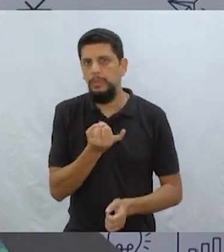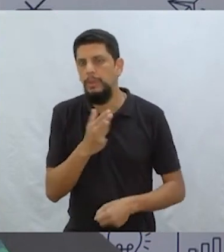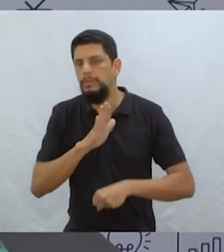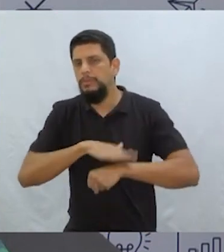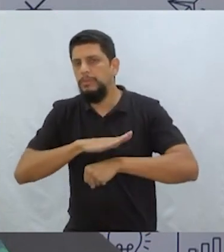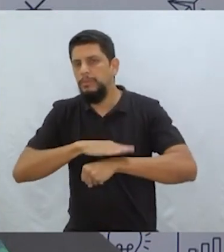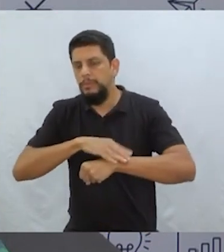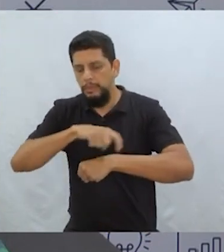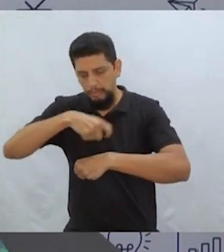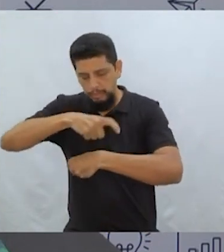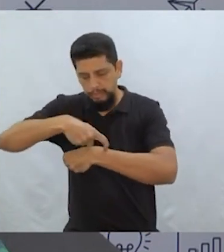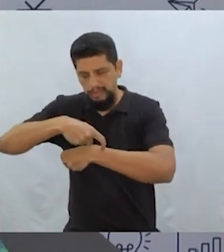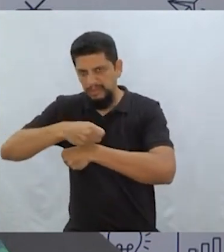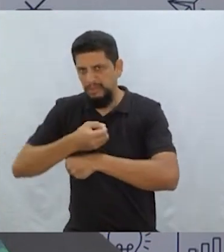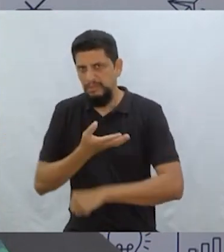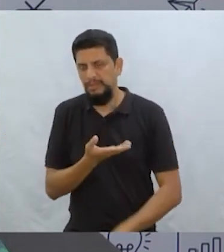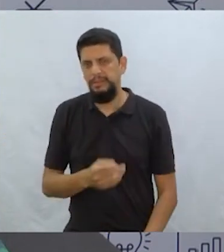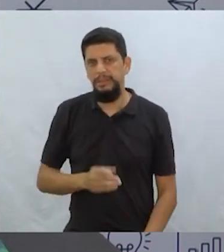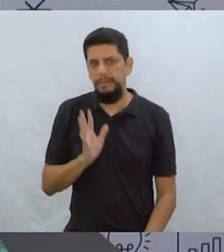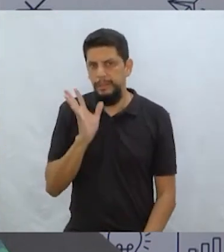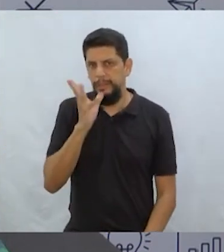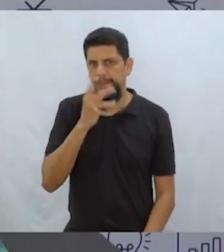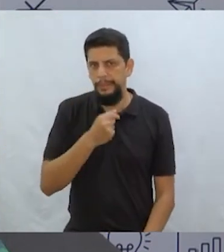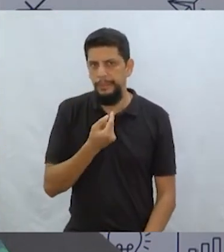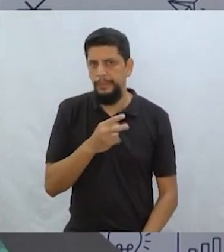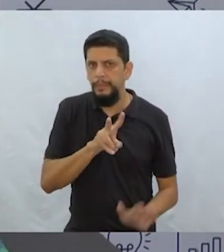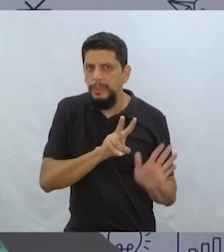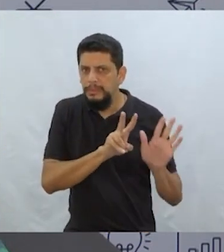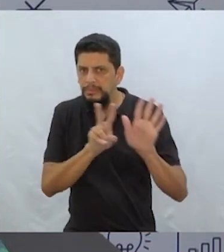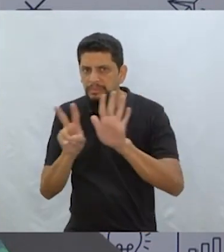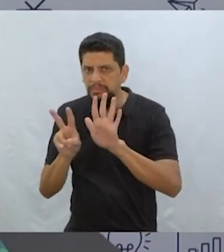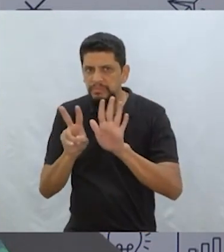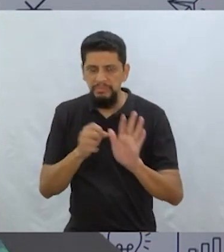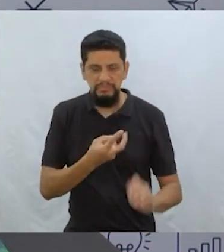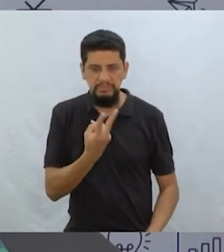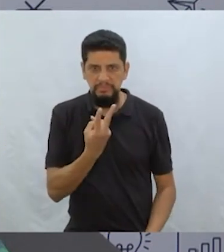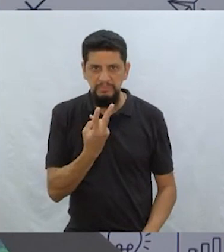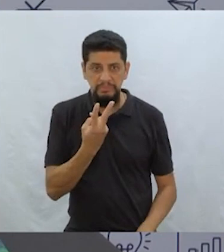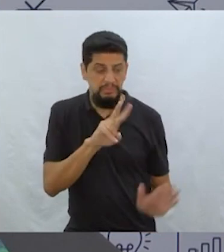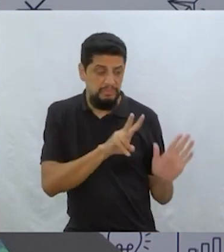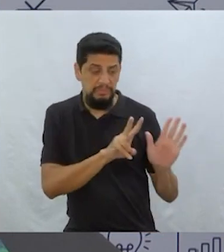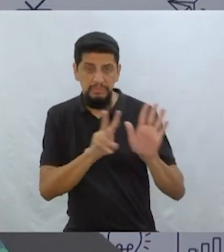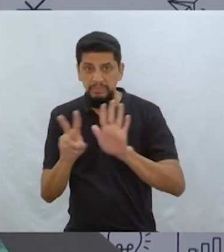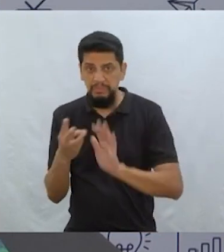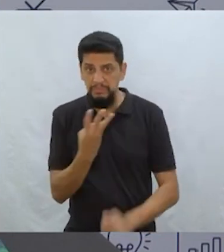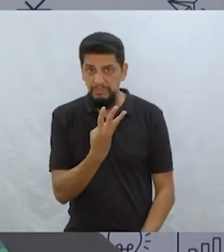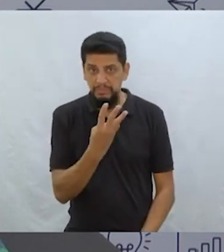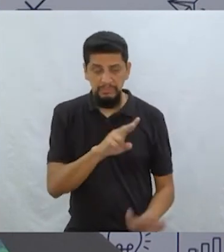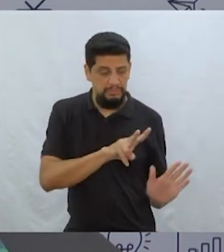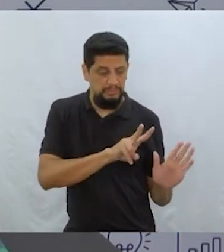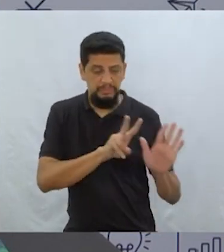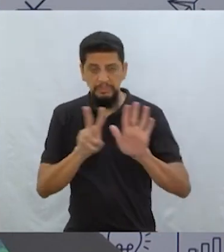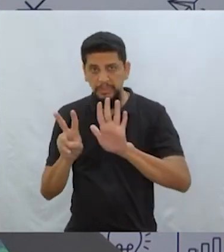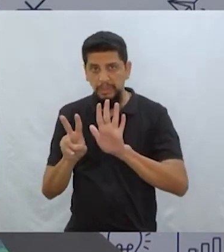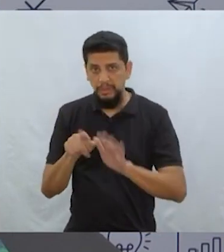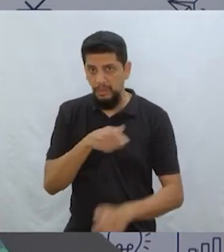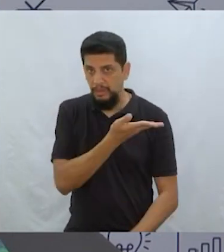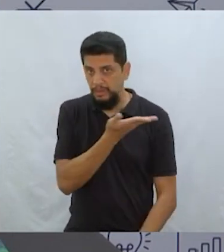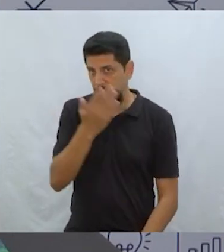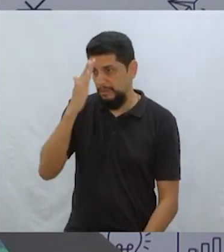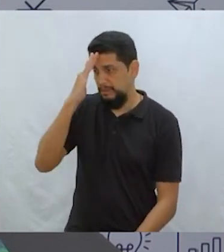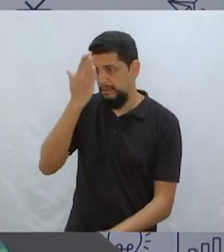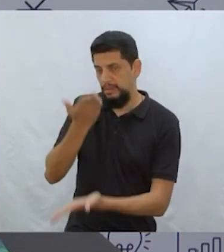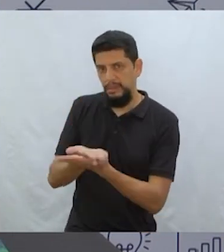Quanto tempo vocês acham que isso levou levou uma semana duas semanas três semanas ou vocês